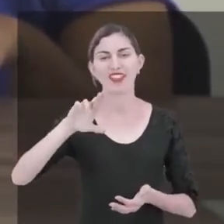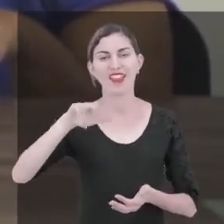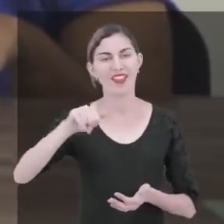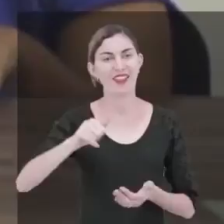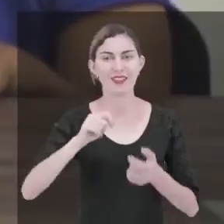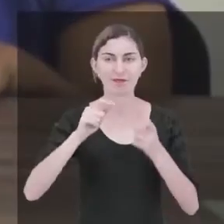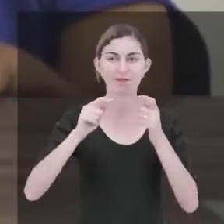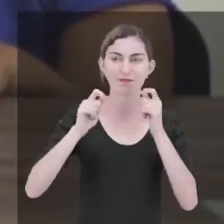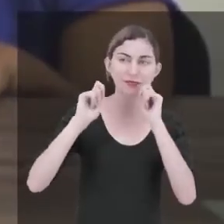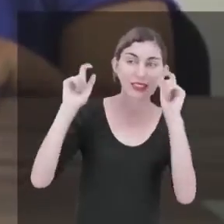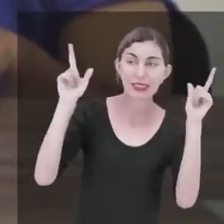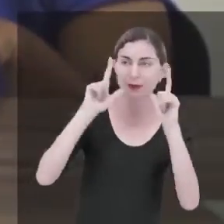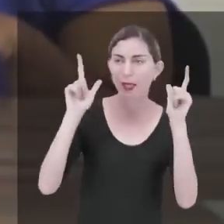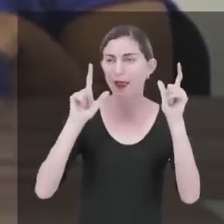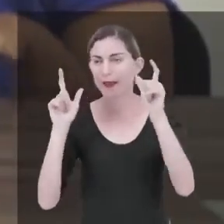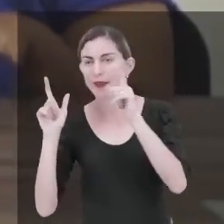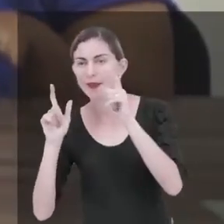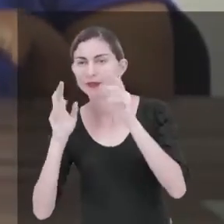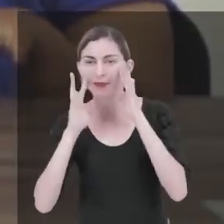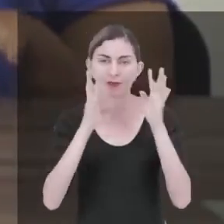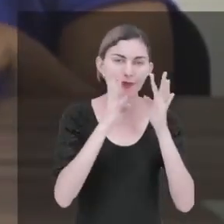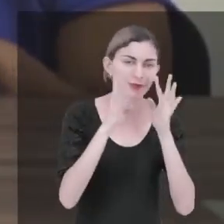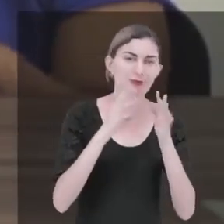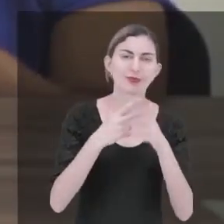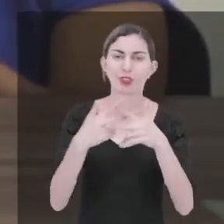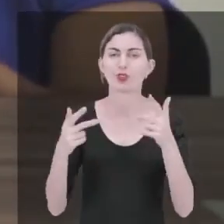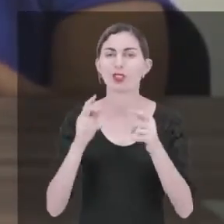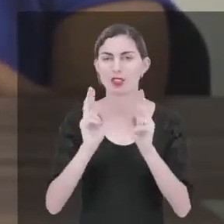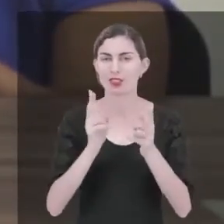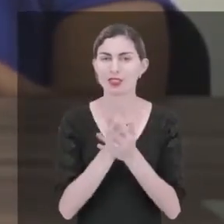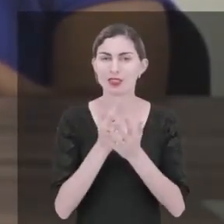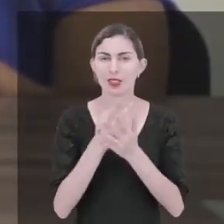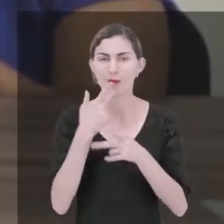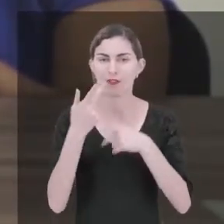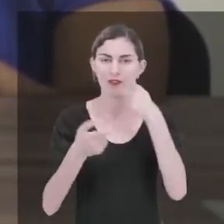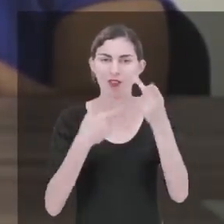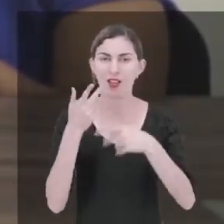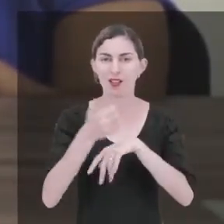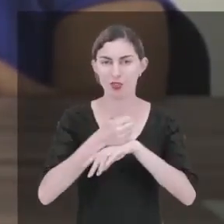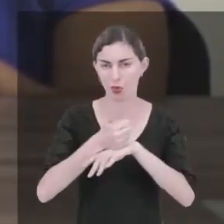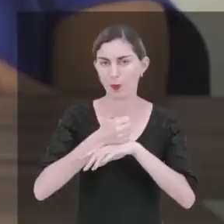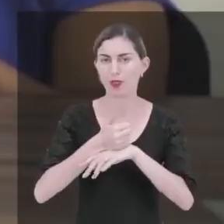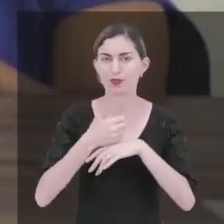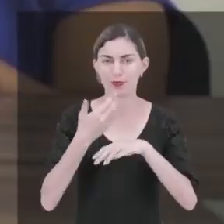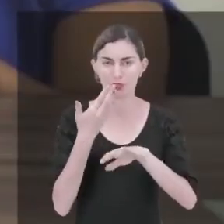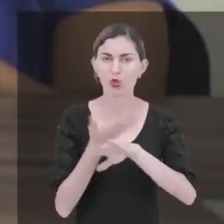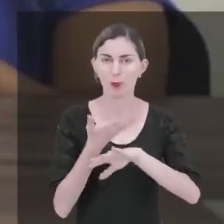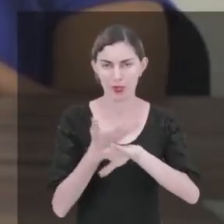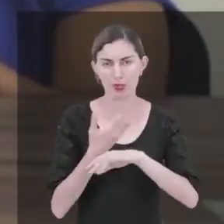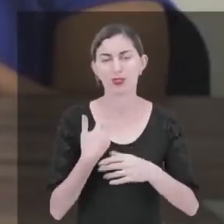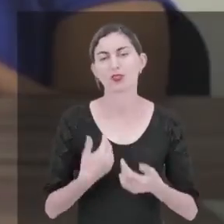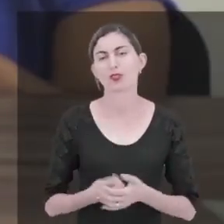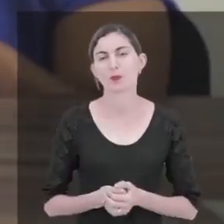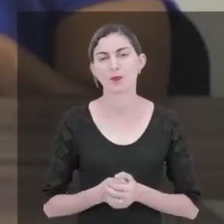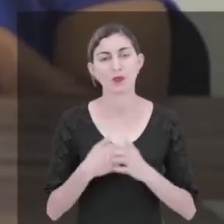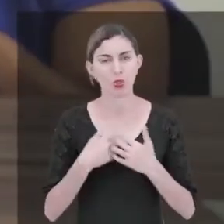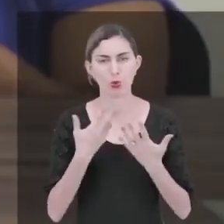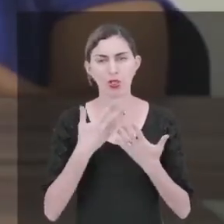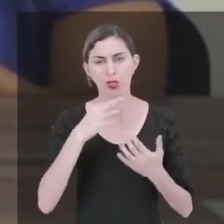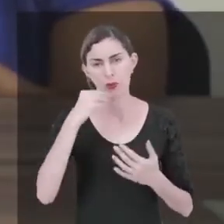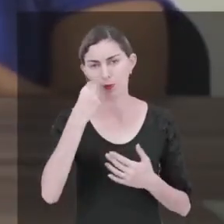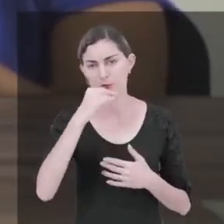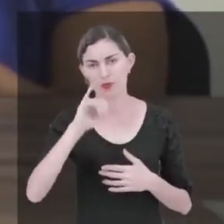moderna, antenada, como nós estamos sempre lhes falando nas competências que nós estudamos.